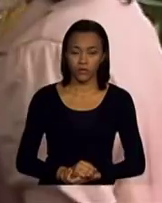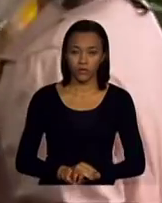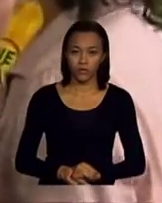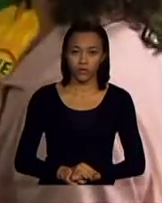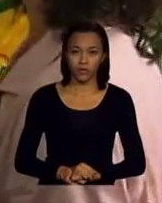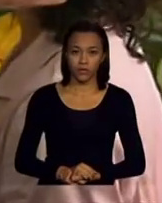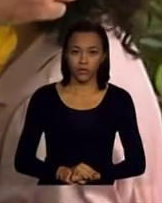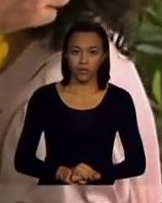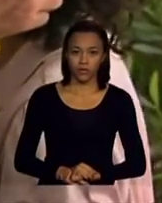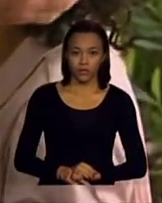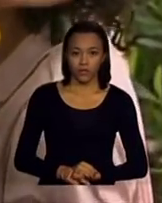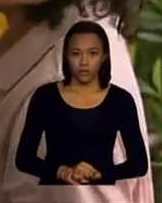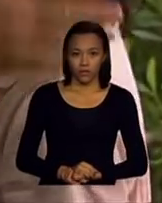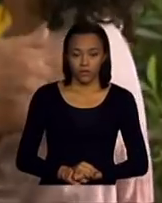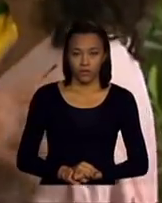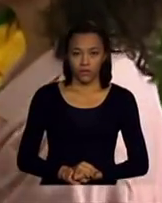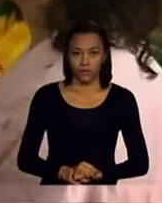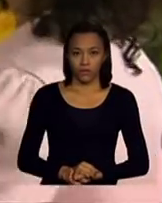Do governador Wilson Martins.